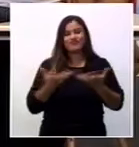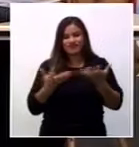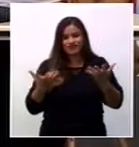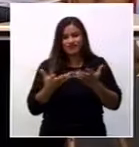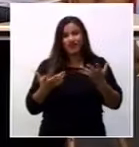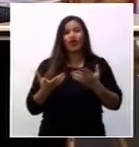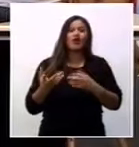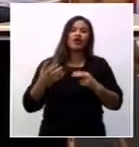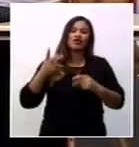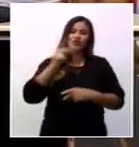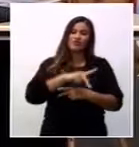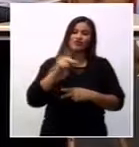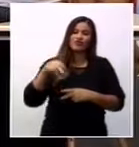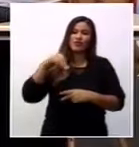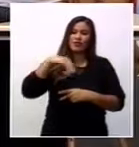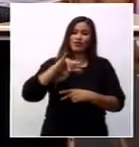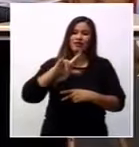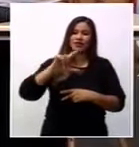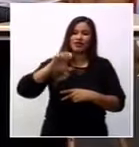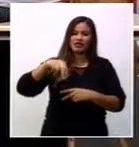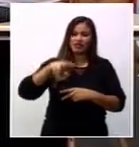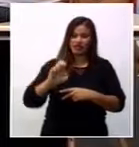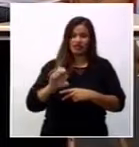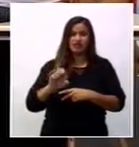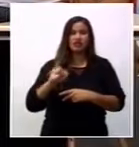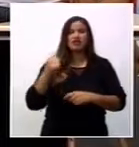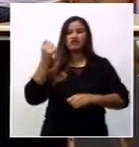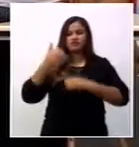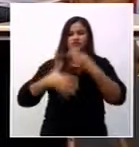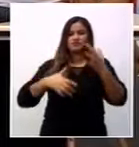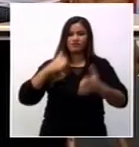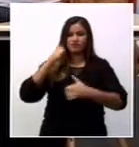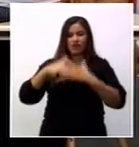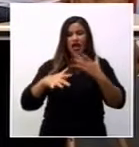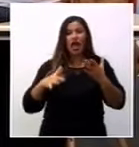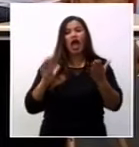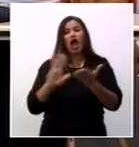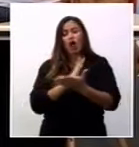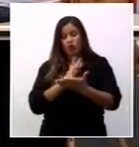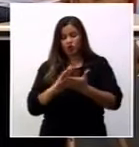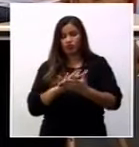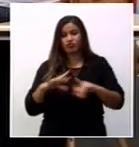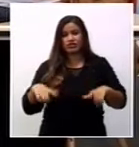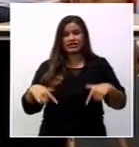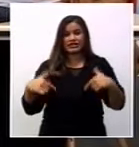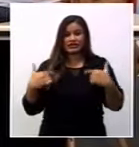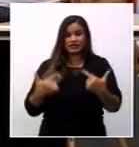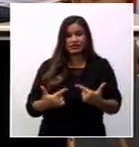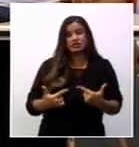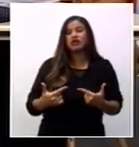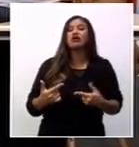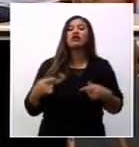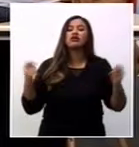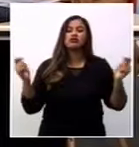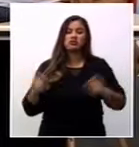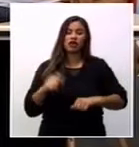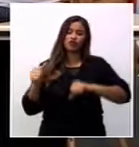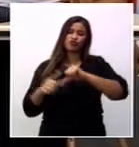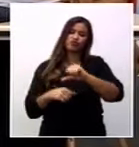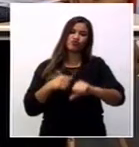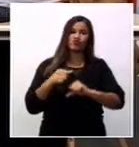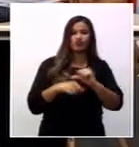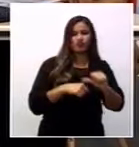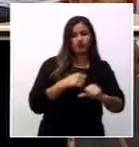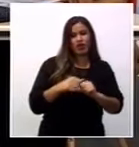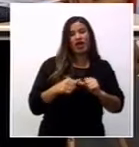que vai contextualizar para vocês algumas iniciativas que têm feito muita diferença nessa questão